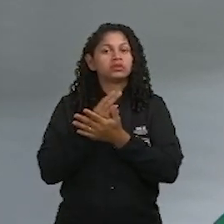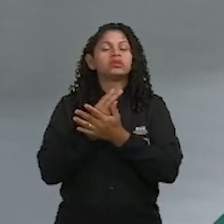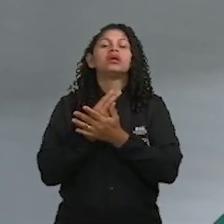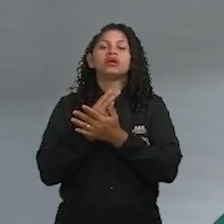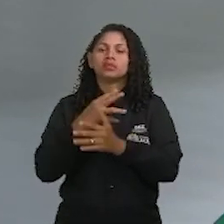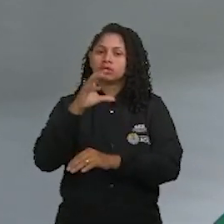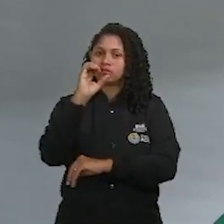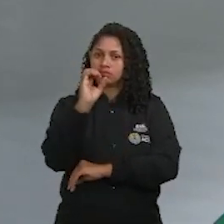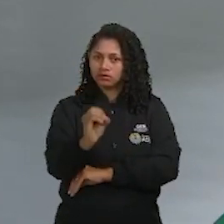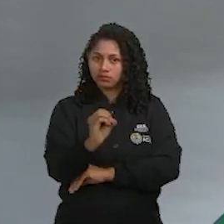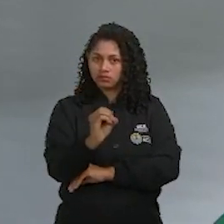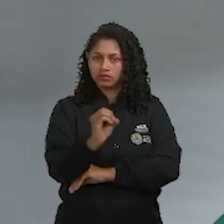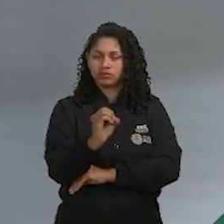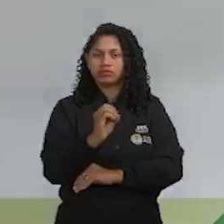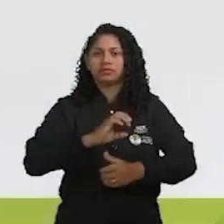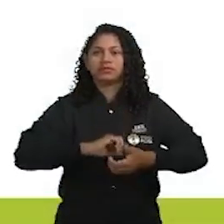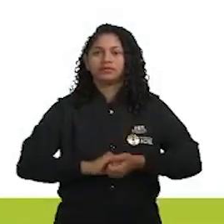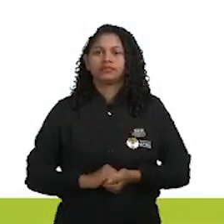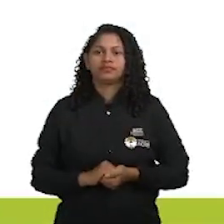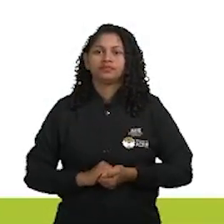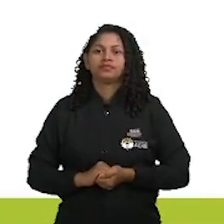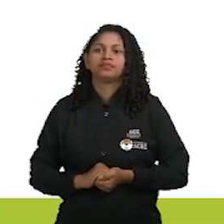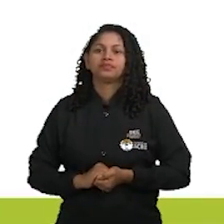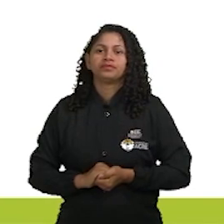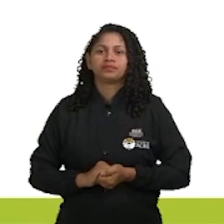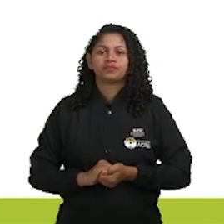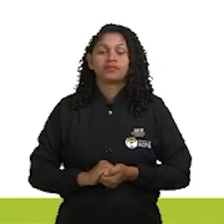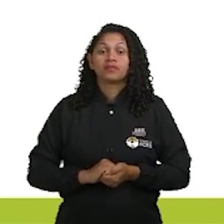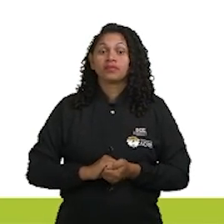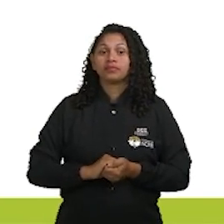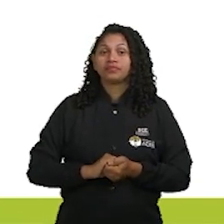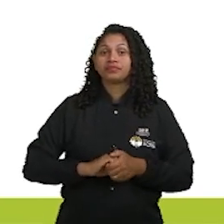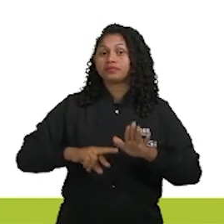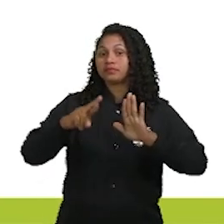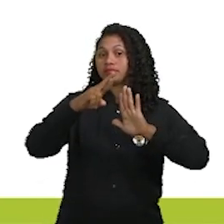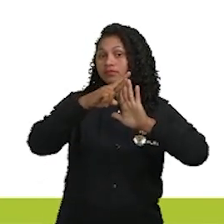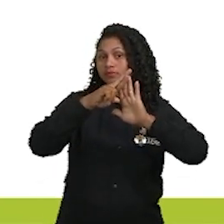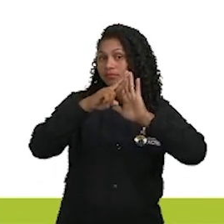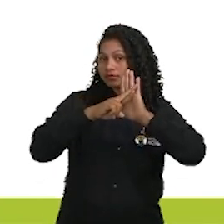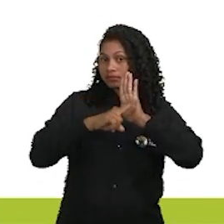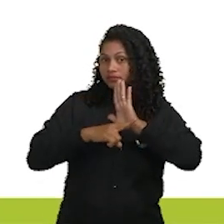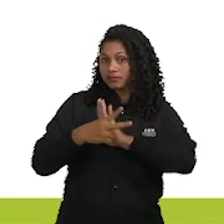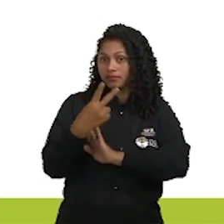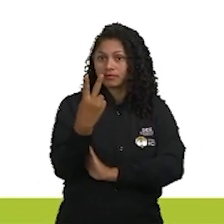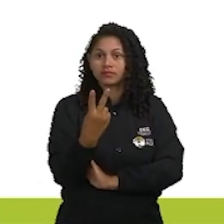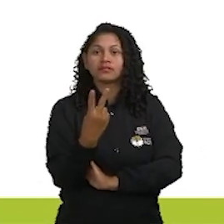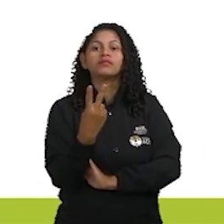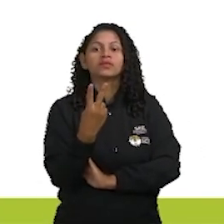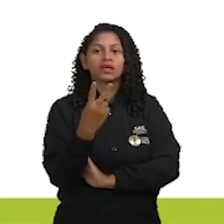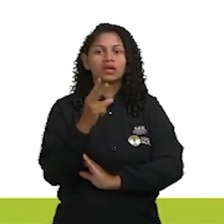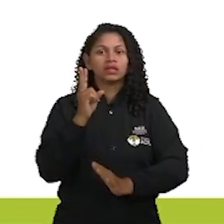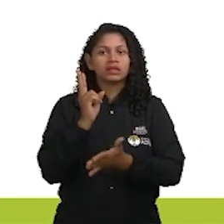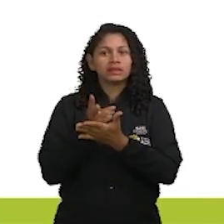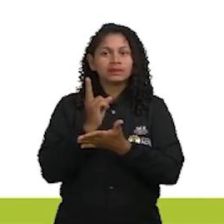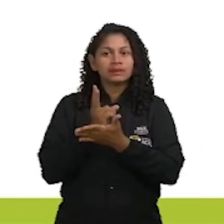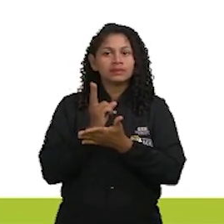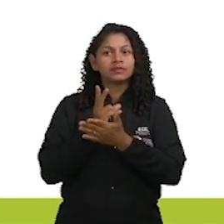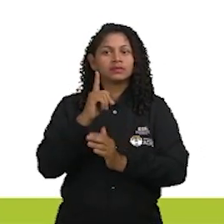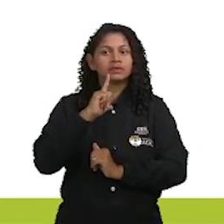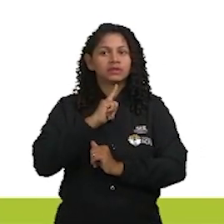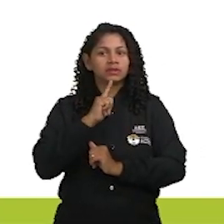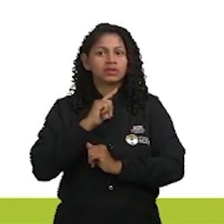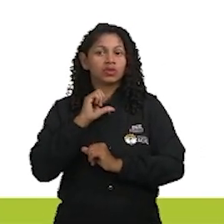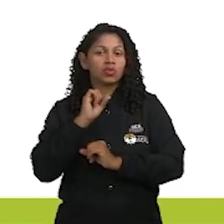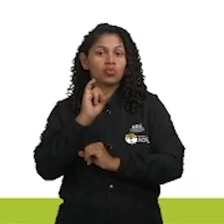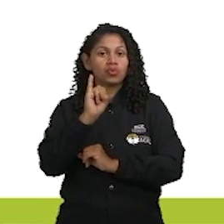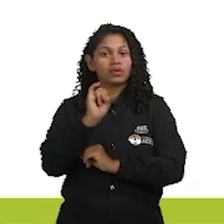é a regra de número 1. A regra de número 2 vai dizer que toda vez que você tiver um íon monoatômico,